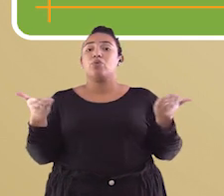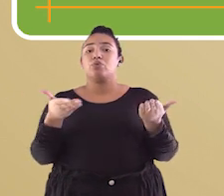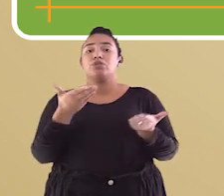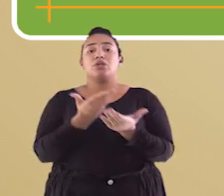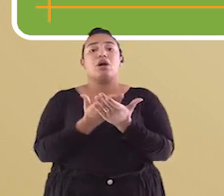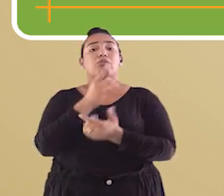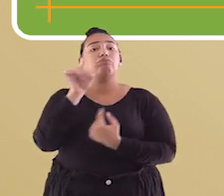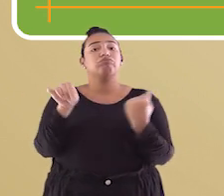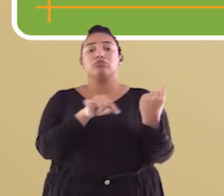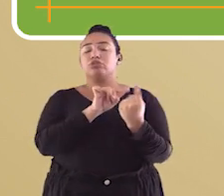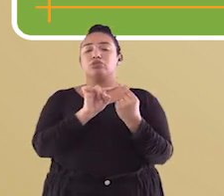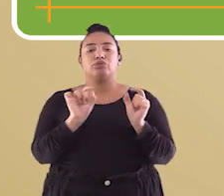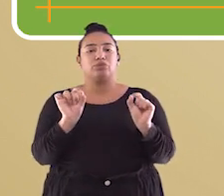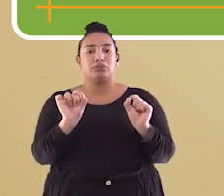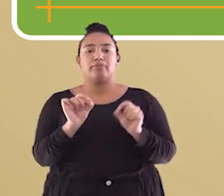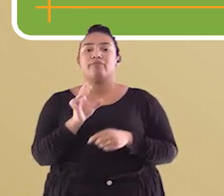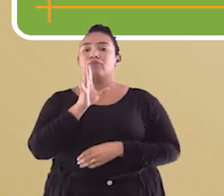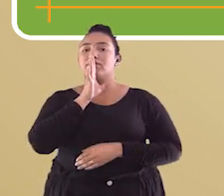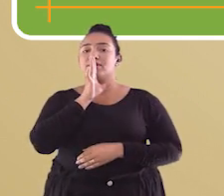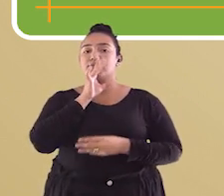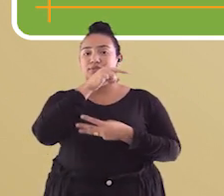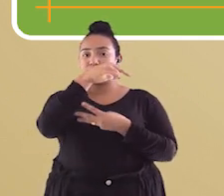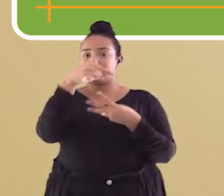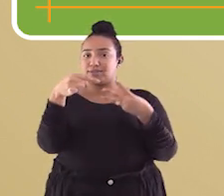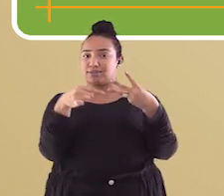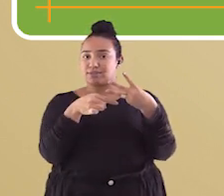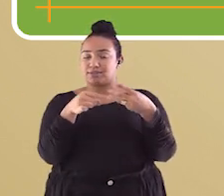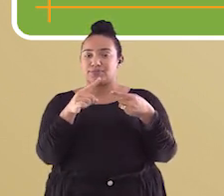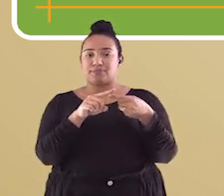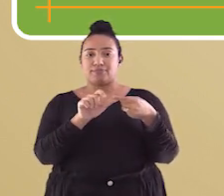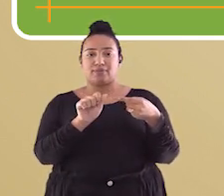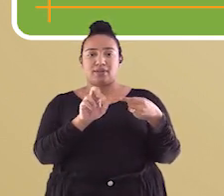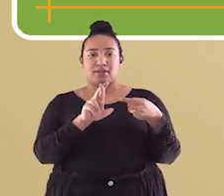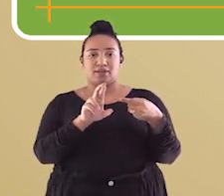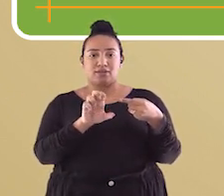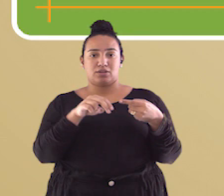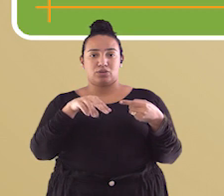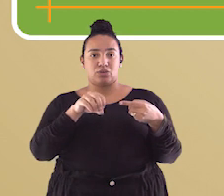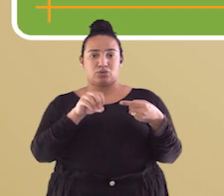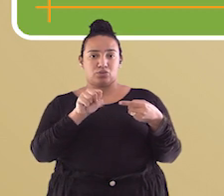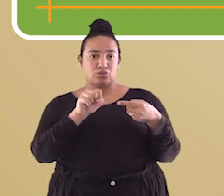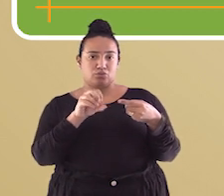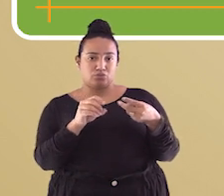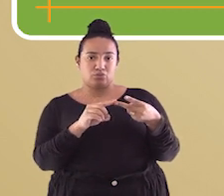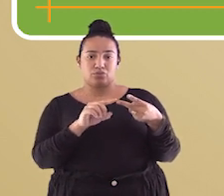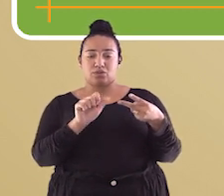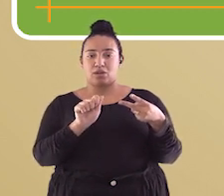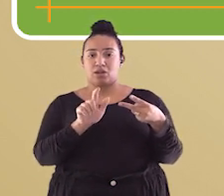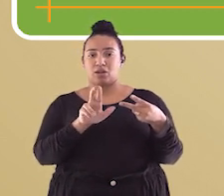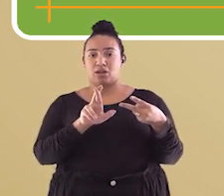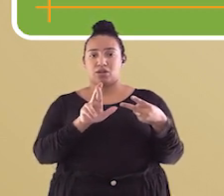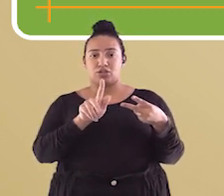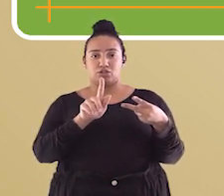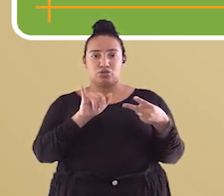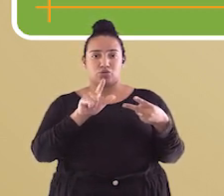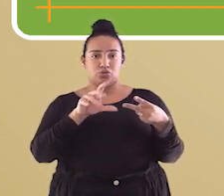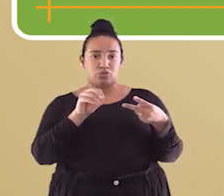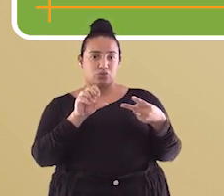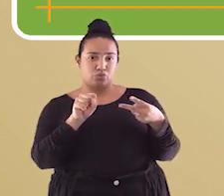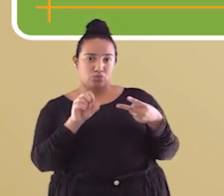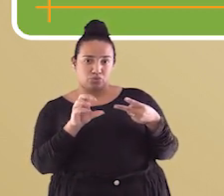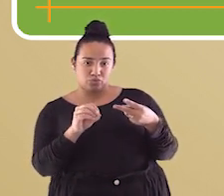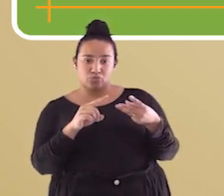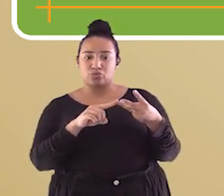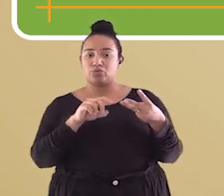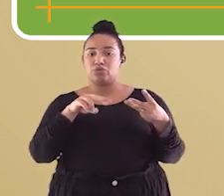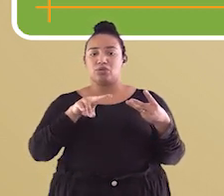aula é conhecer os 3 tipos de solo: arenoso, argiloso e umífero, e compreender